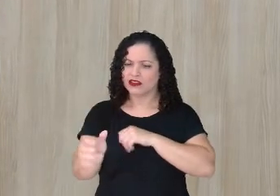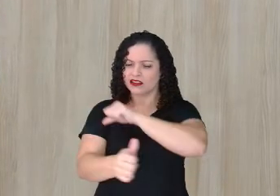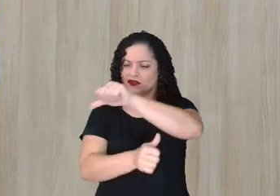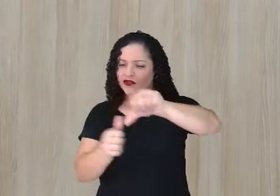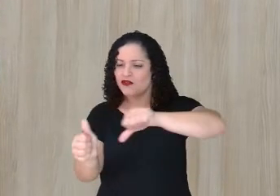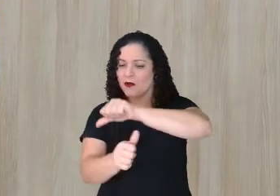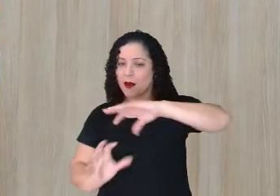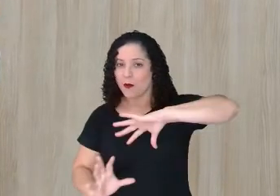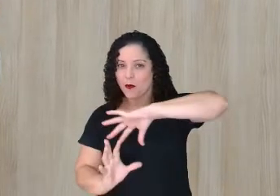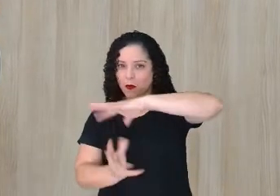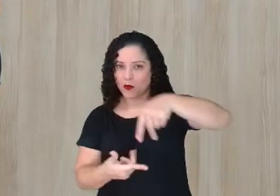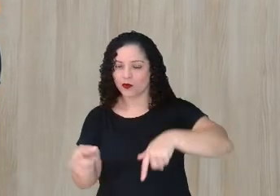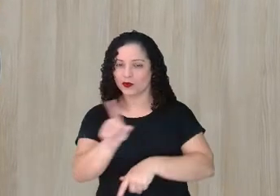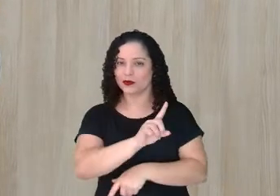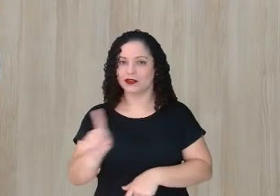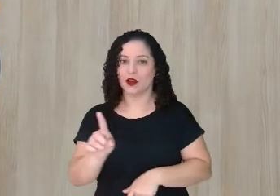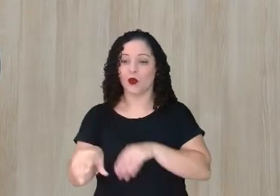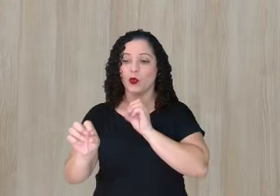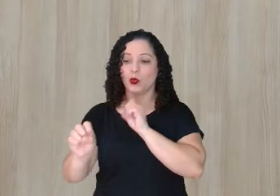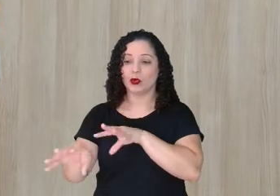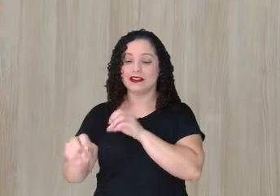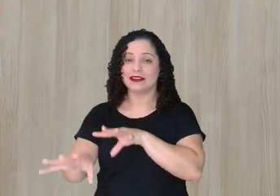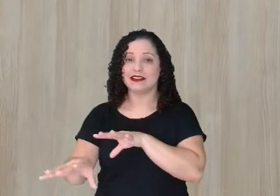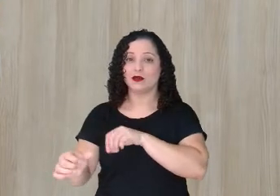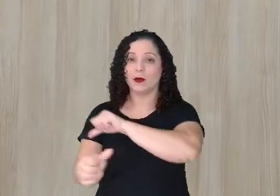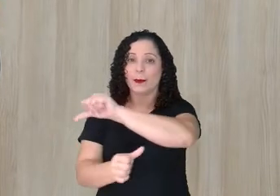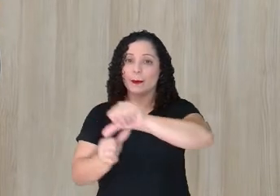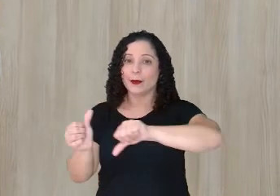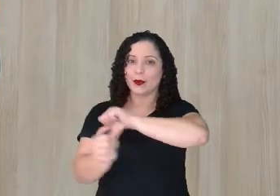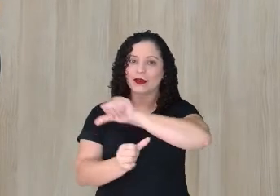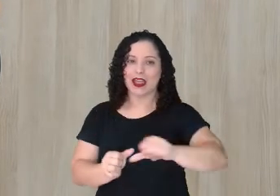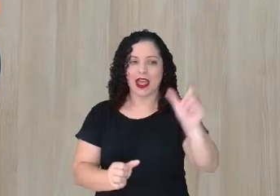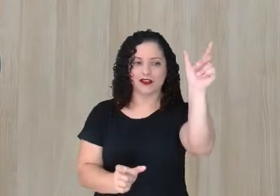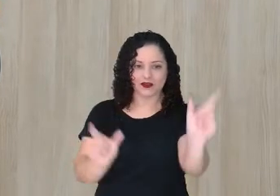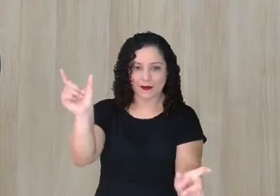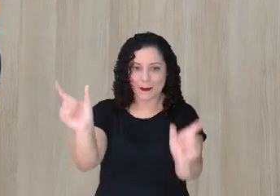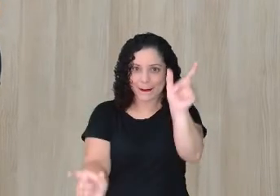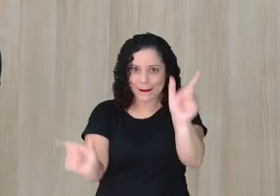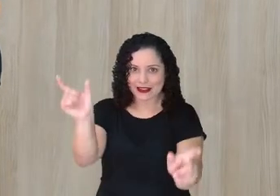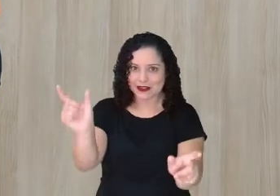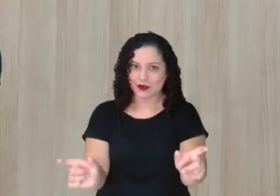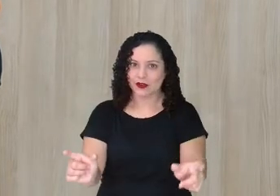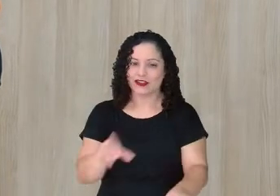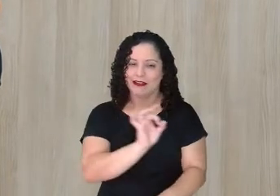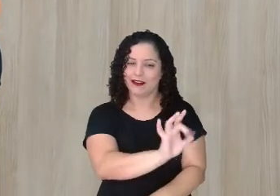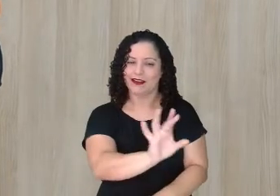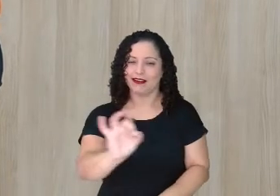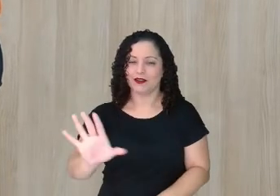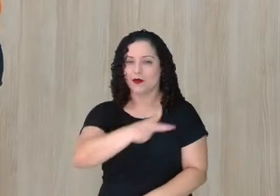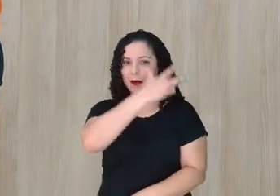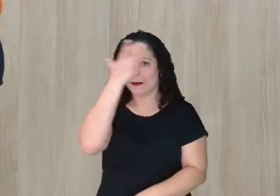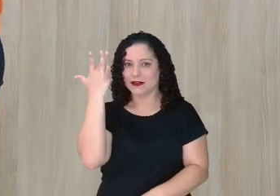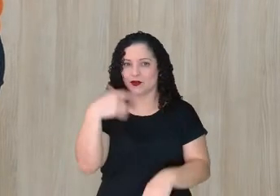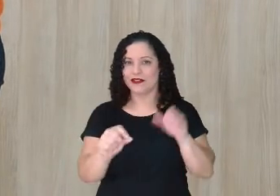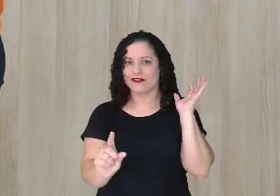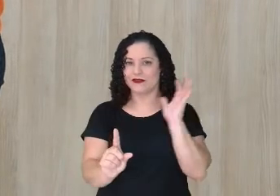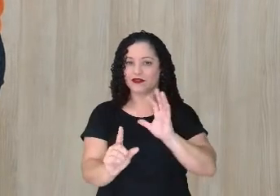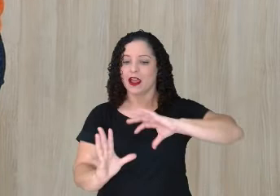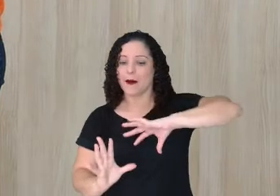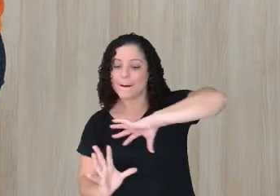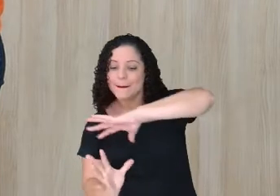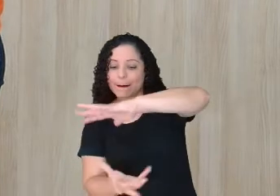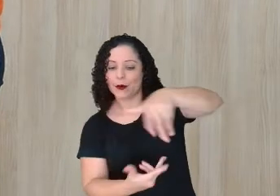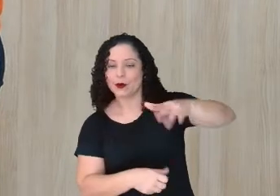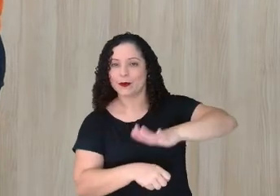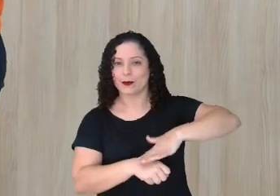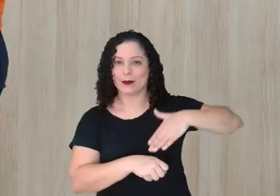A educação transforma as pessoas e as pessoas transformam o mundo. Então,